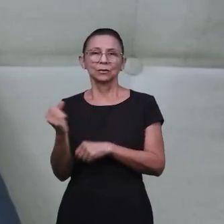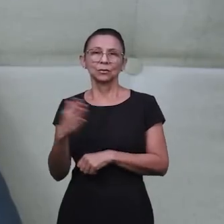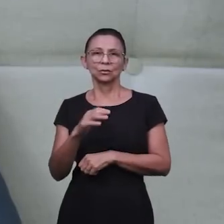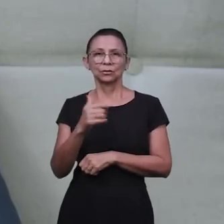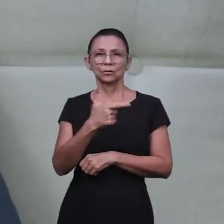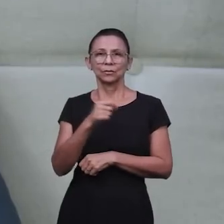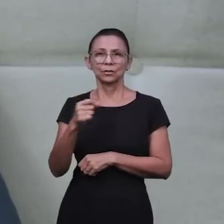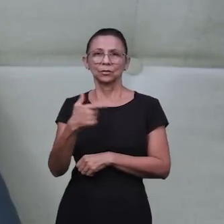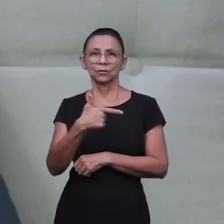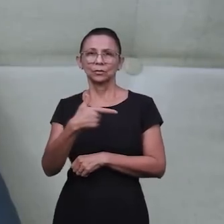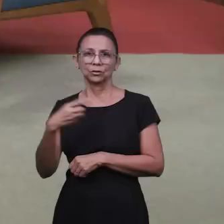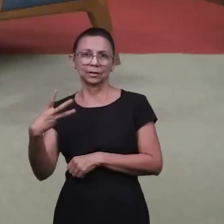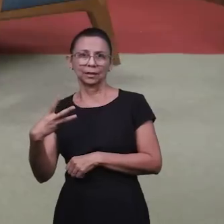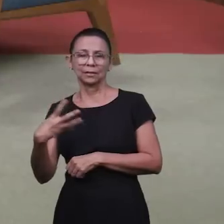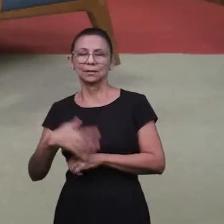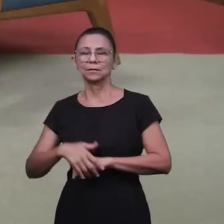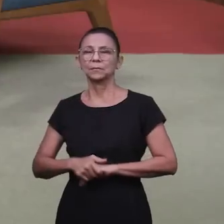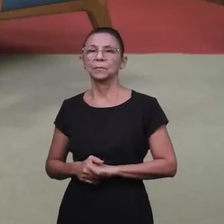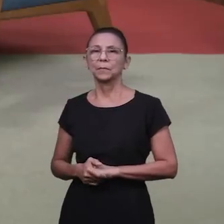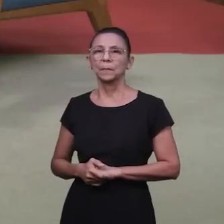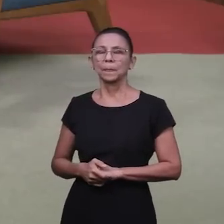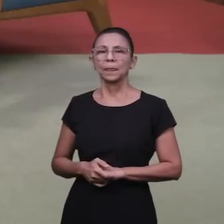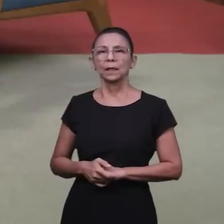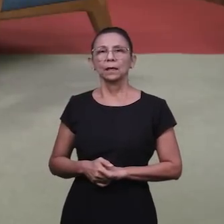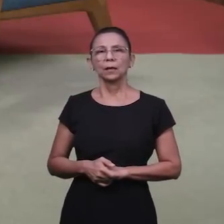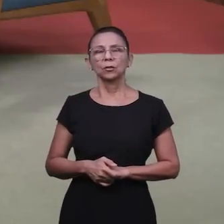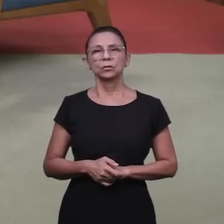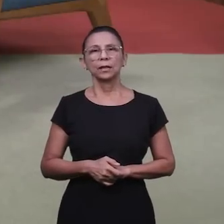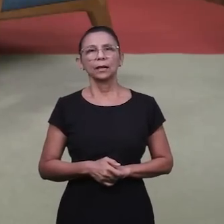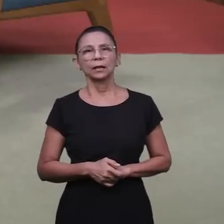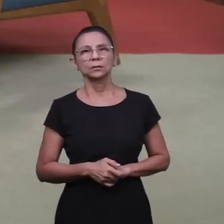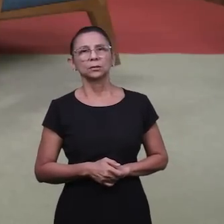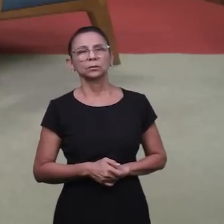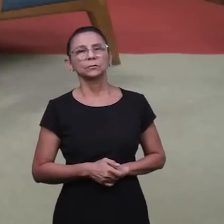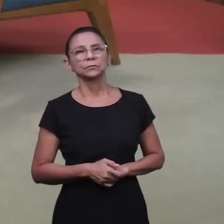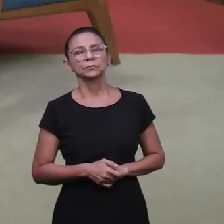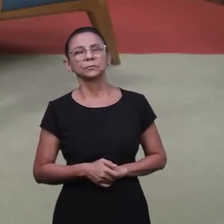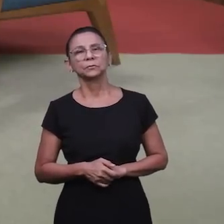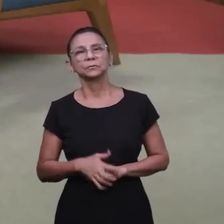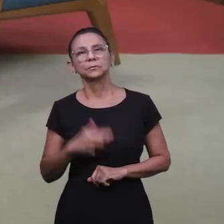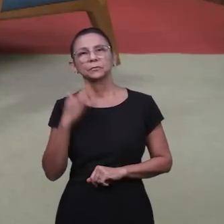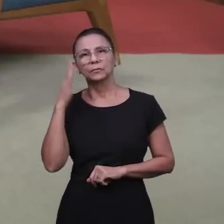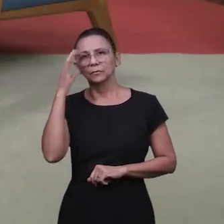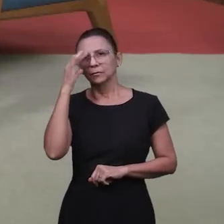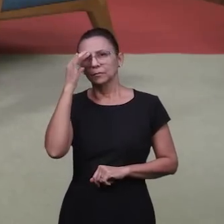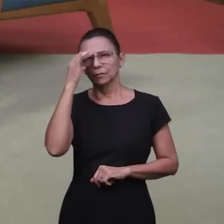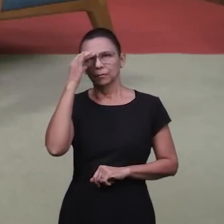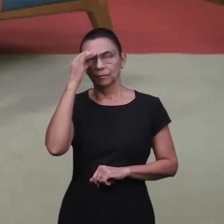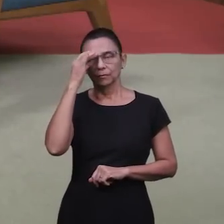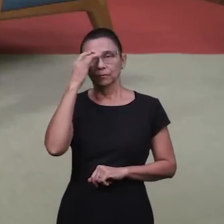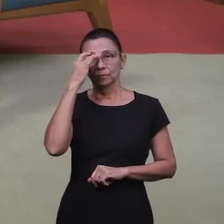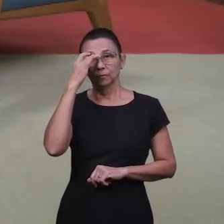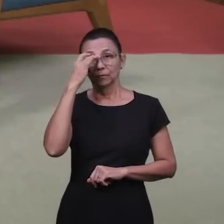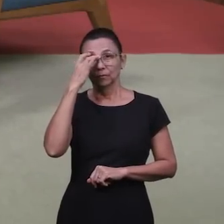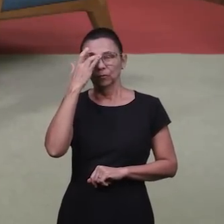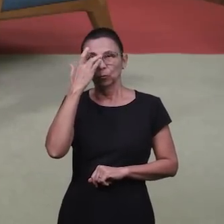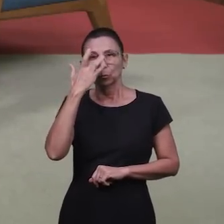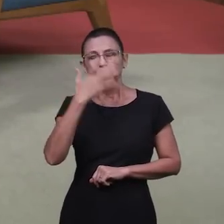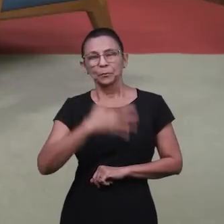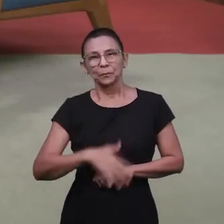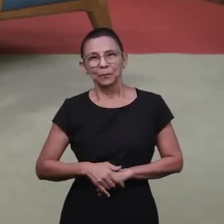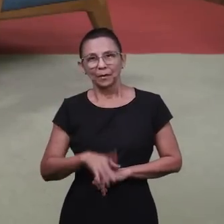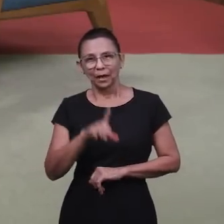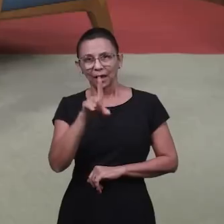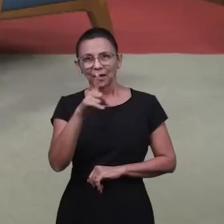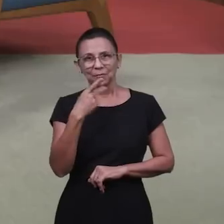2023. Deus abençoe. Glória a Jesus. Agora, você quer saber como é que a gente faz esse programa, como é que a gente